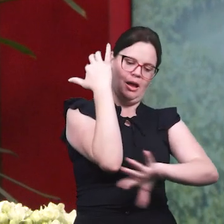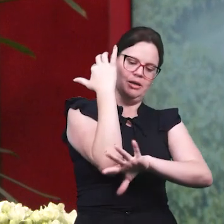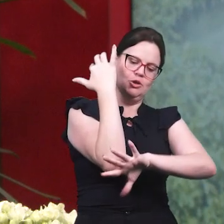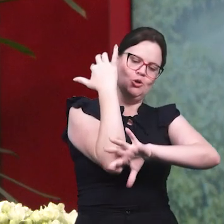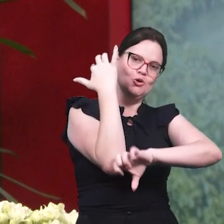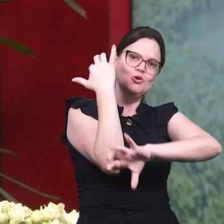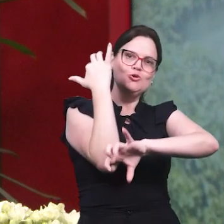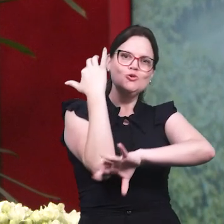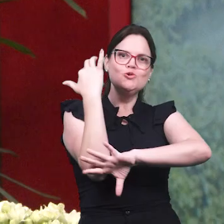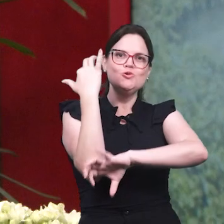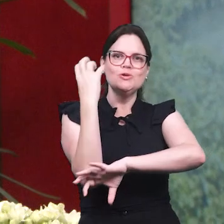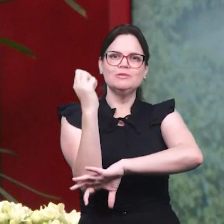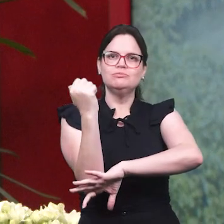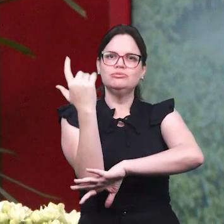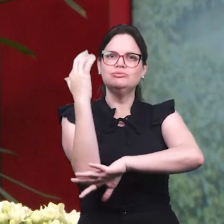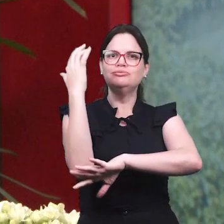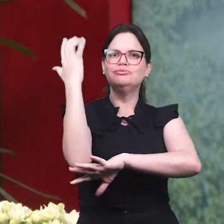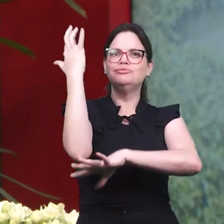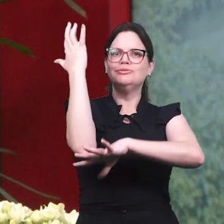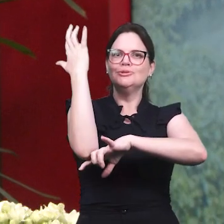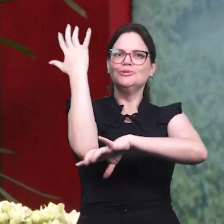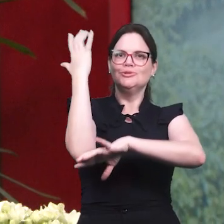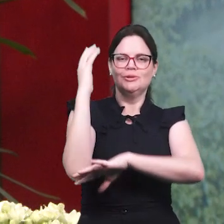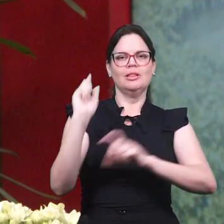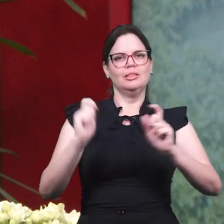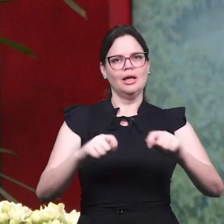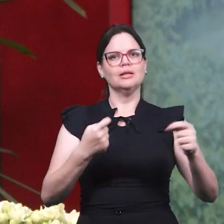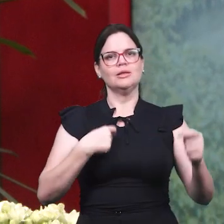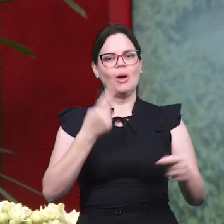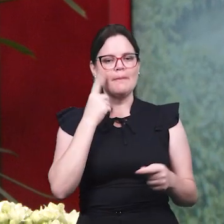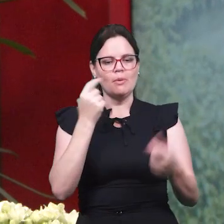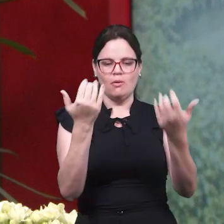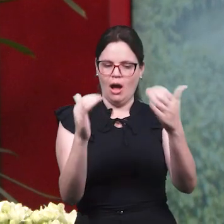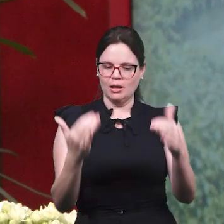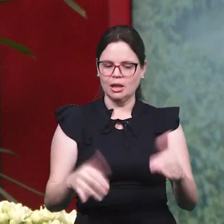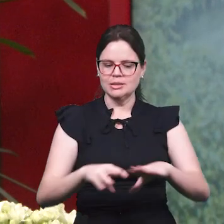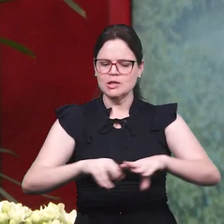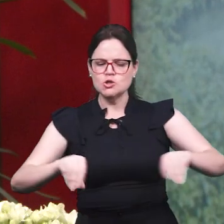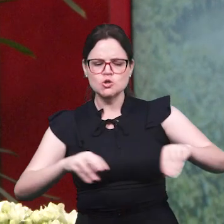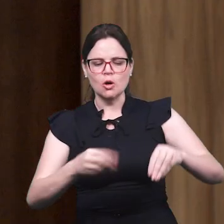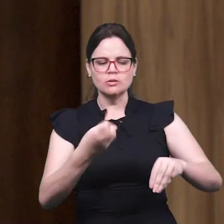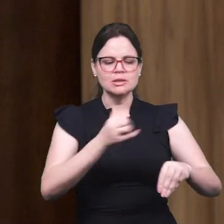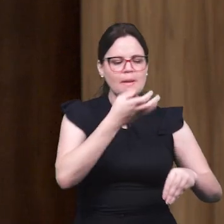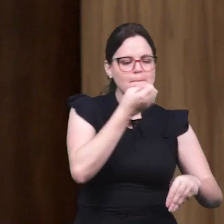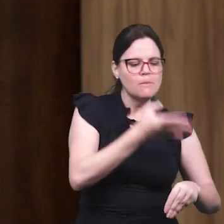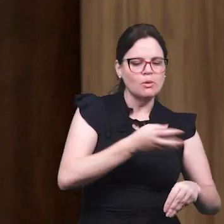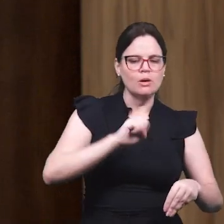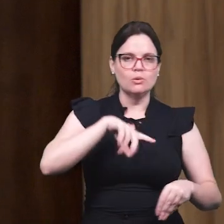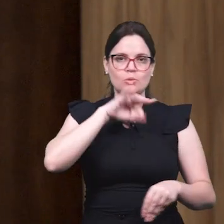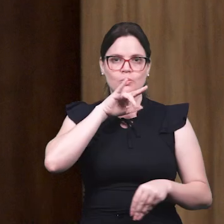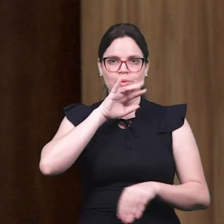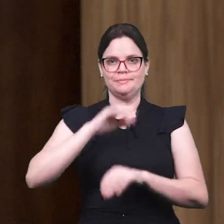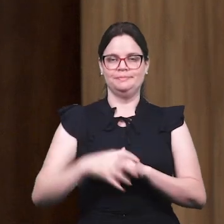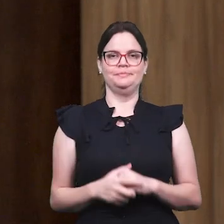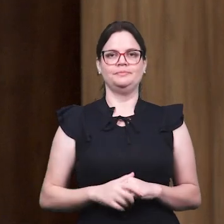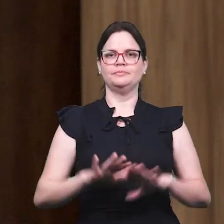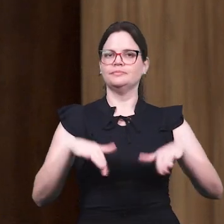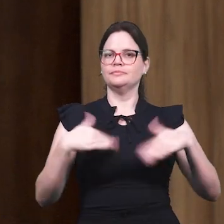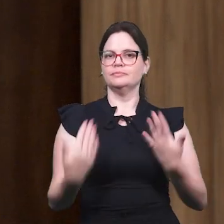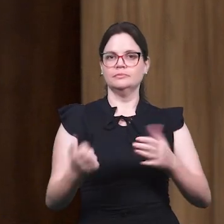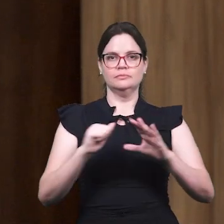né? Então, é muito importante a gente analisar a saúde do solo por essas vertentes. Quais as